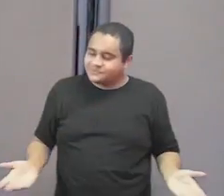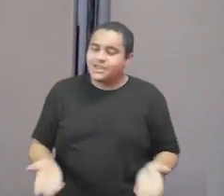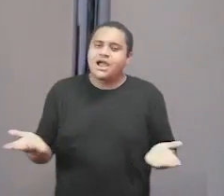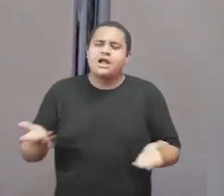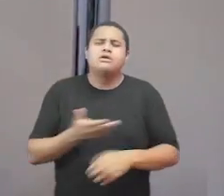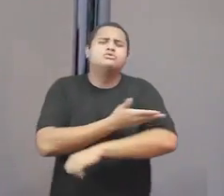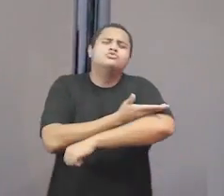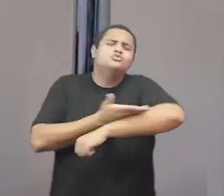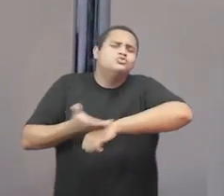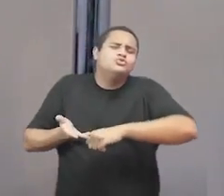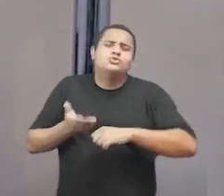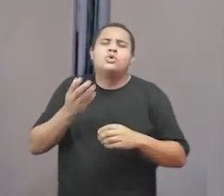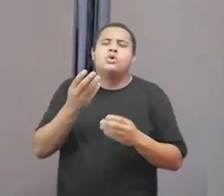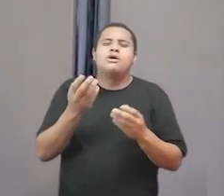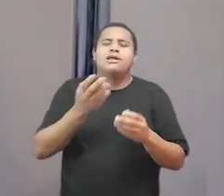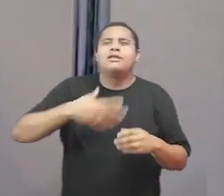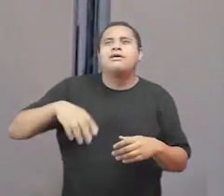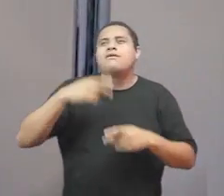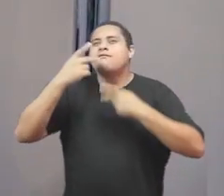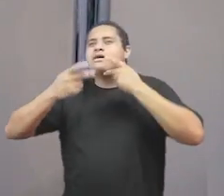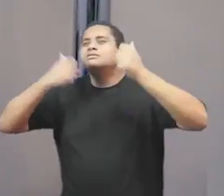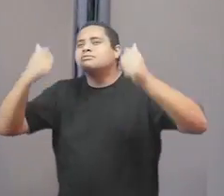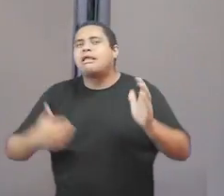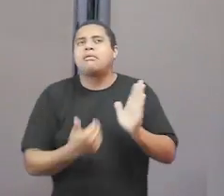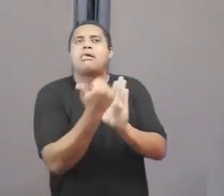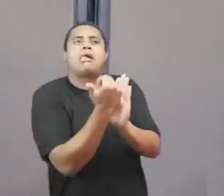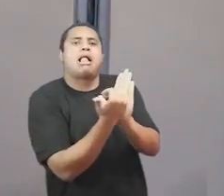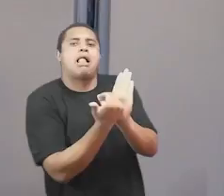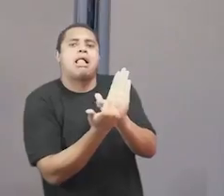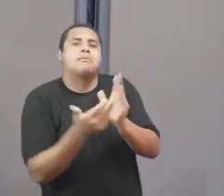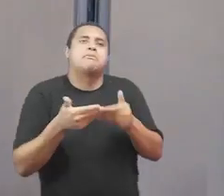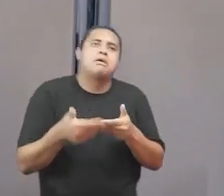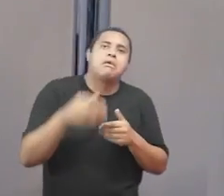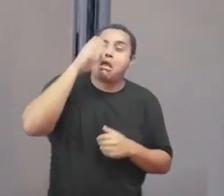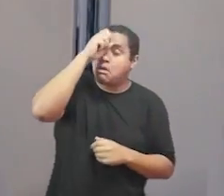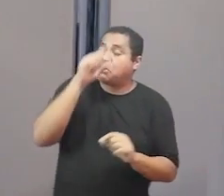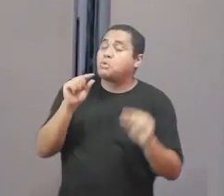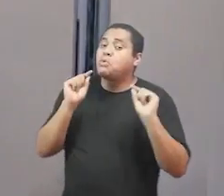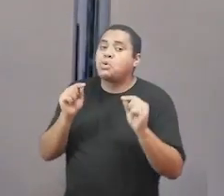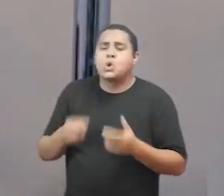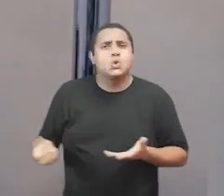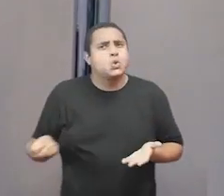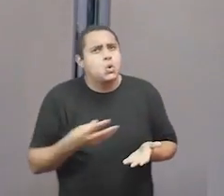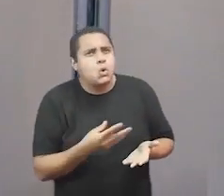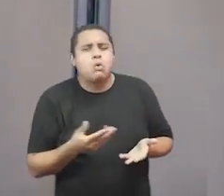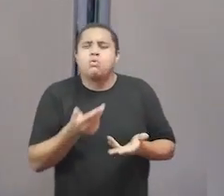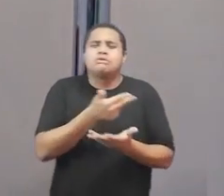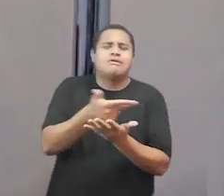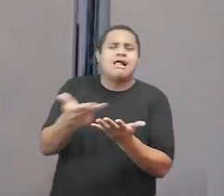Start. Normalmente a aula inaugural de curso, o caba fala a programação que vai ser, o que vocês vão aprender, que